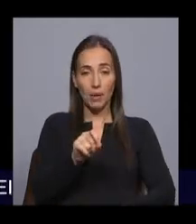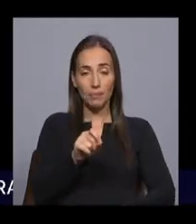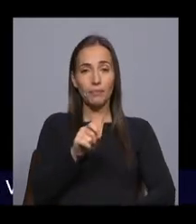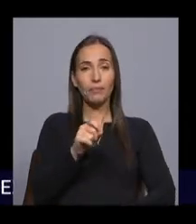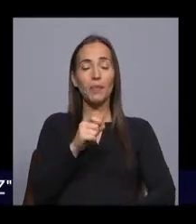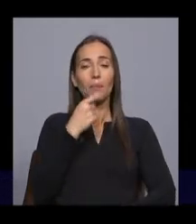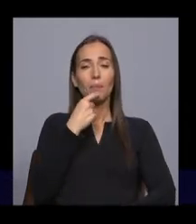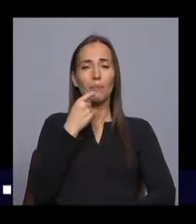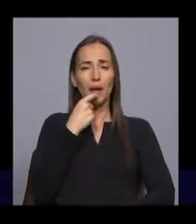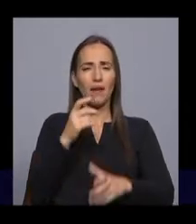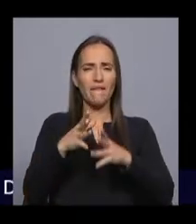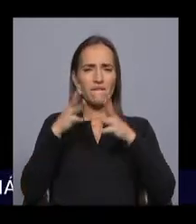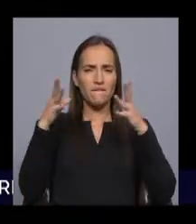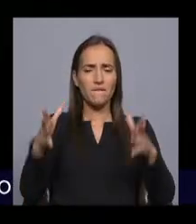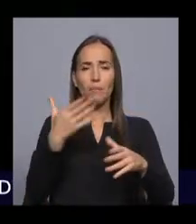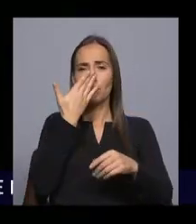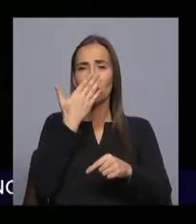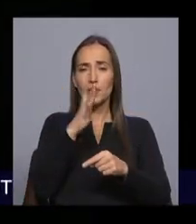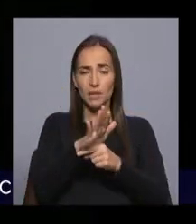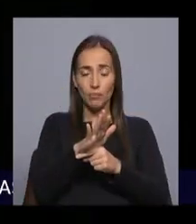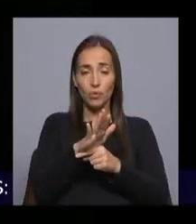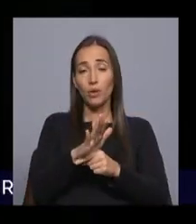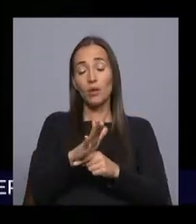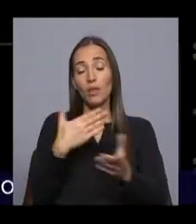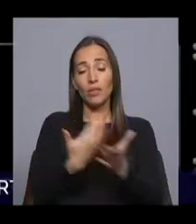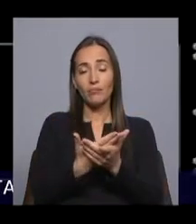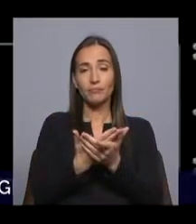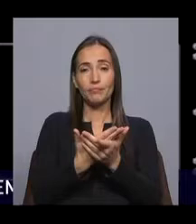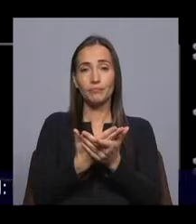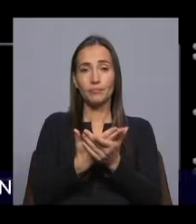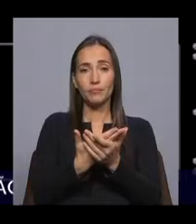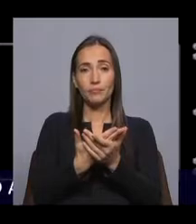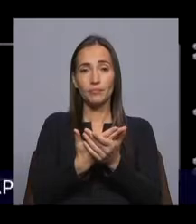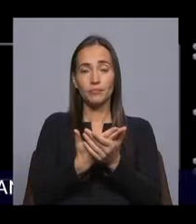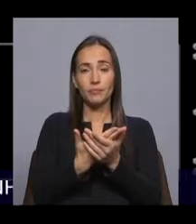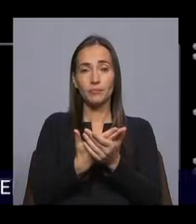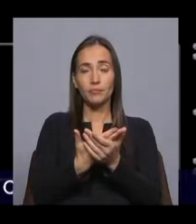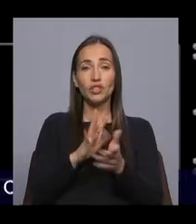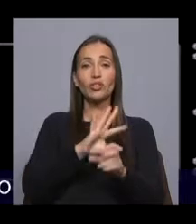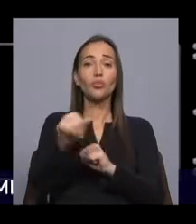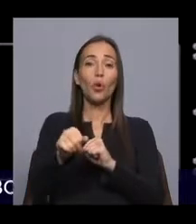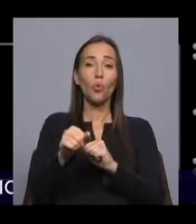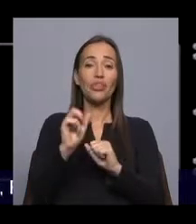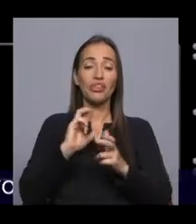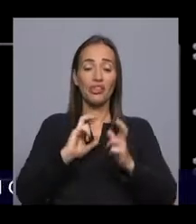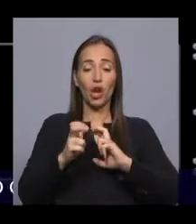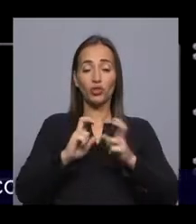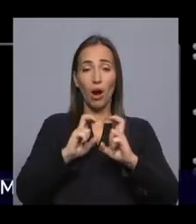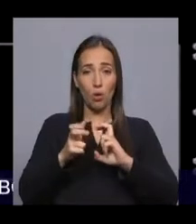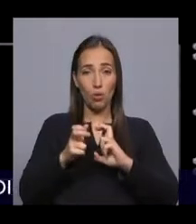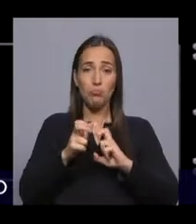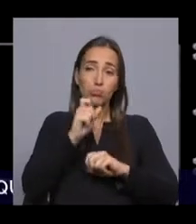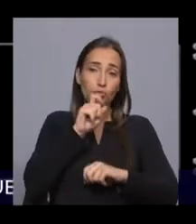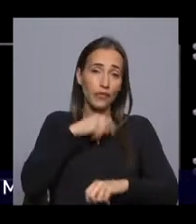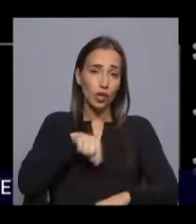asteroides de grande porte, olha, nomeadamente aqueles que deram cabo, digamos assim, acabaram com o reinado dos dinossauros, nós provavelmente até já os conhecemos muito.